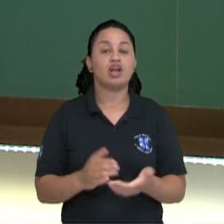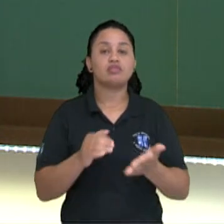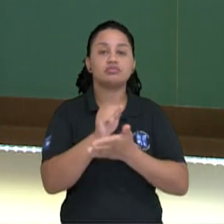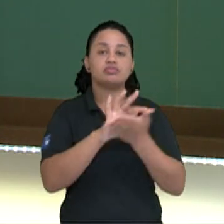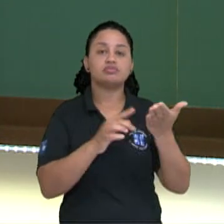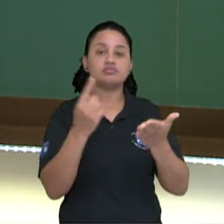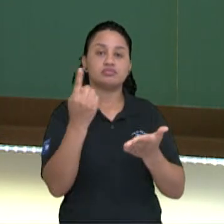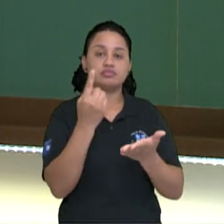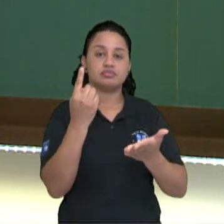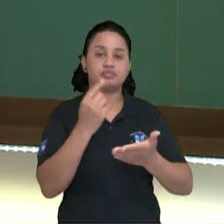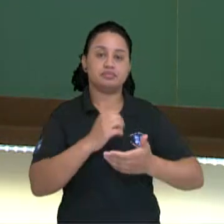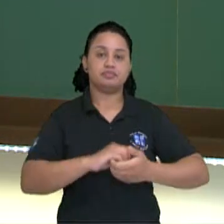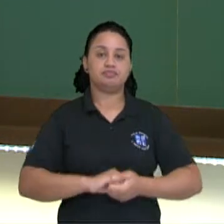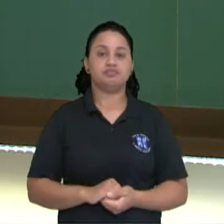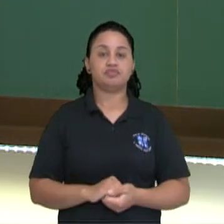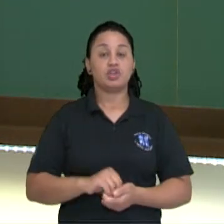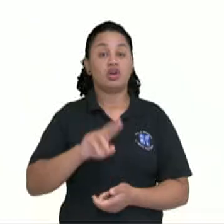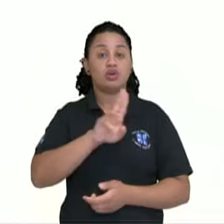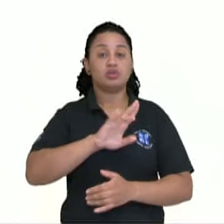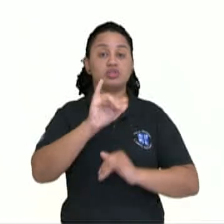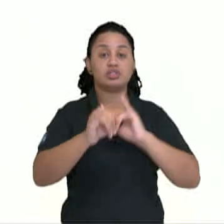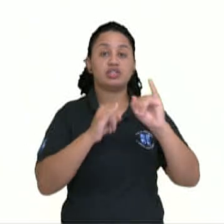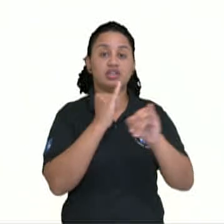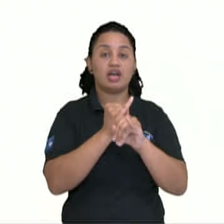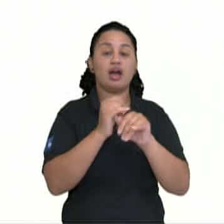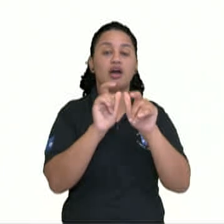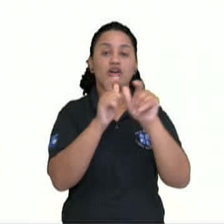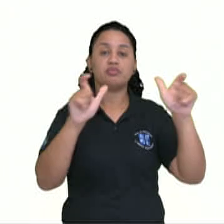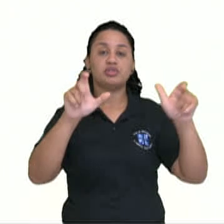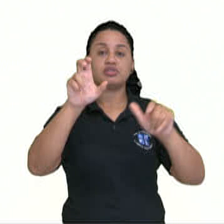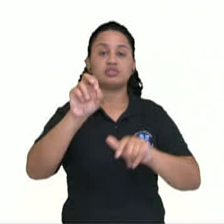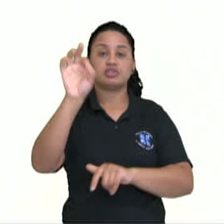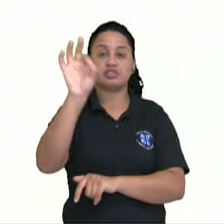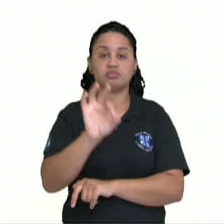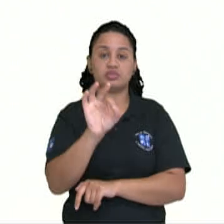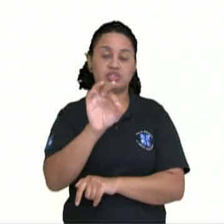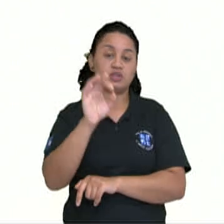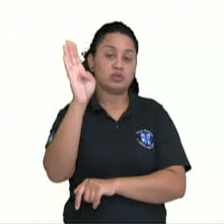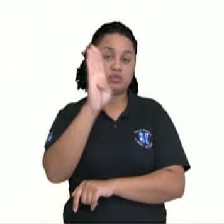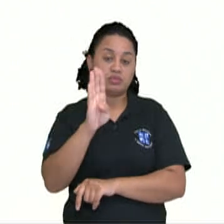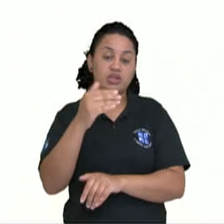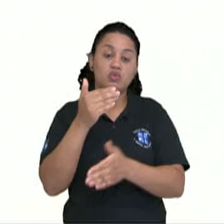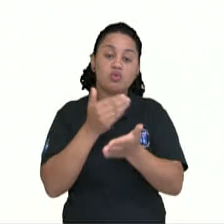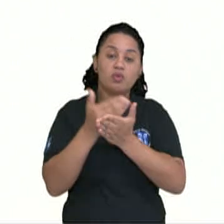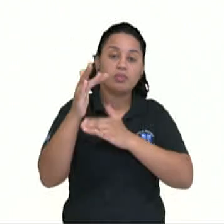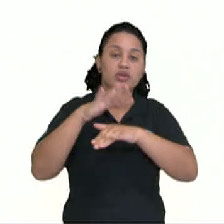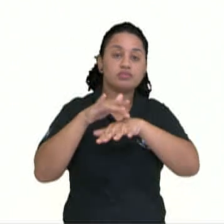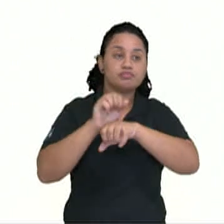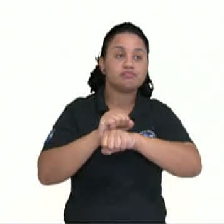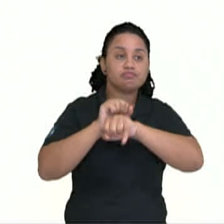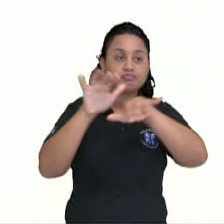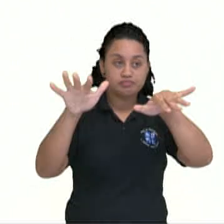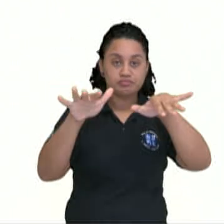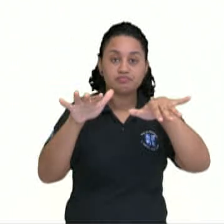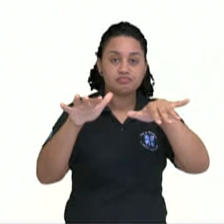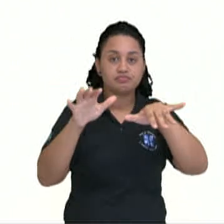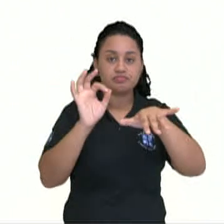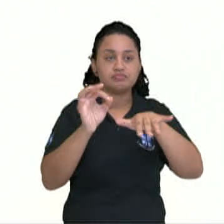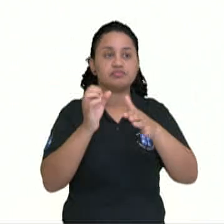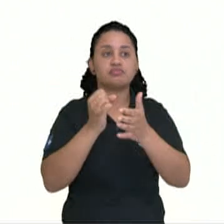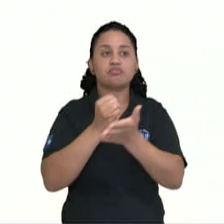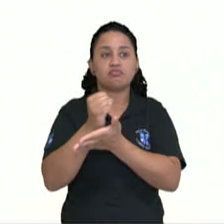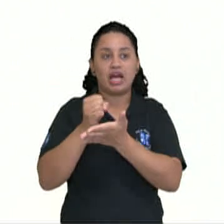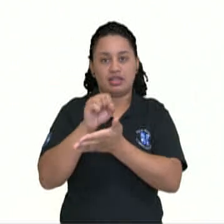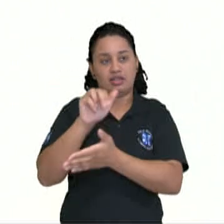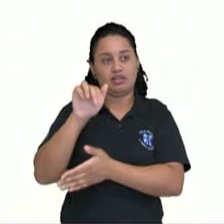Atividade 1. O uso da internet cresceu 50% no Brasil desde o início da pandemia, segundo a Agência Nacional de